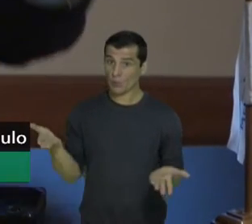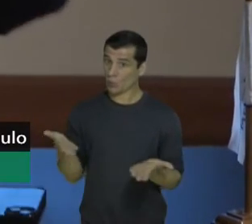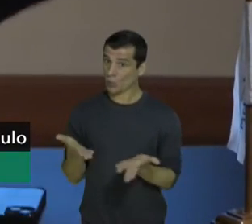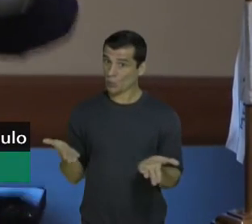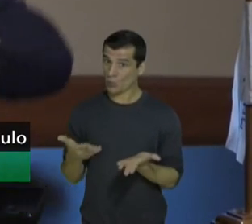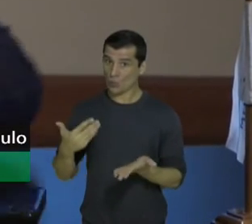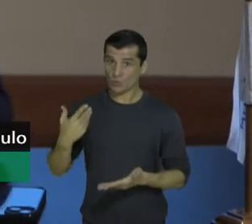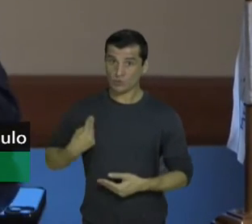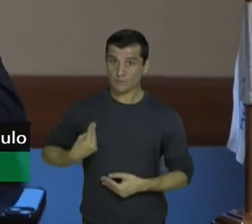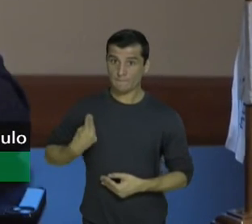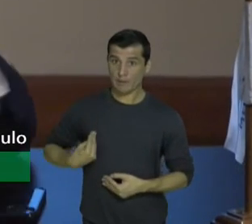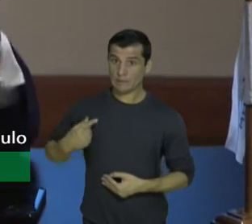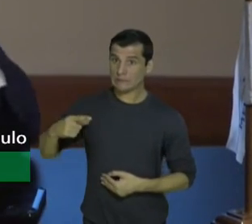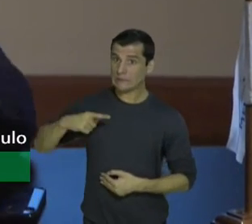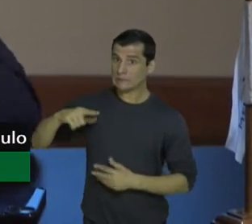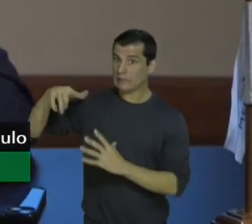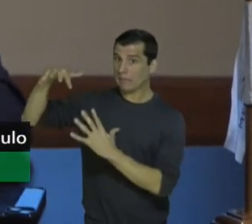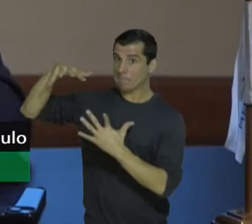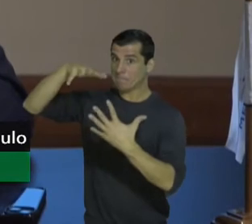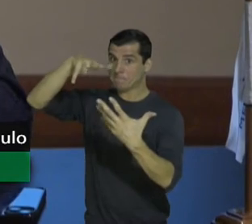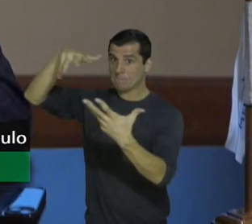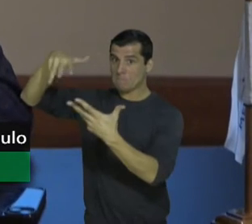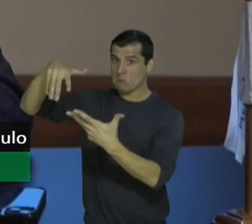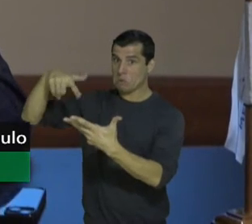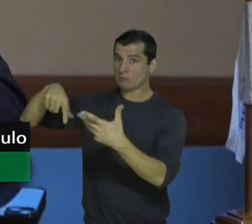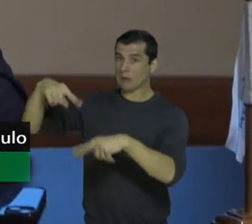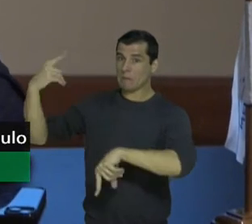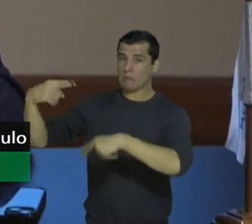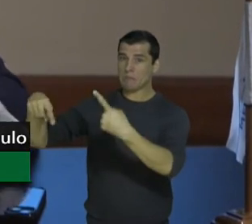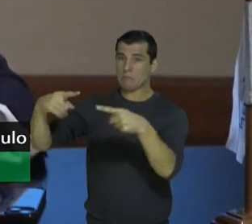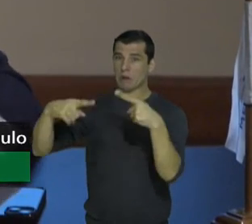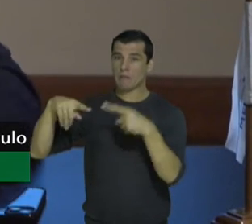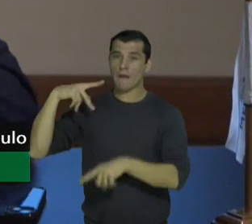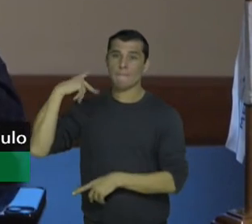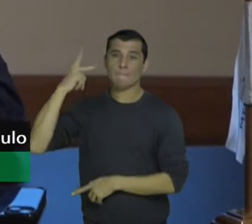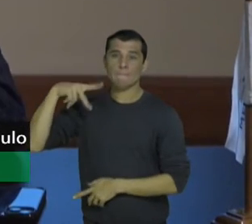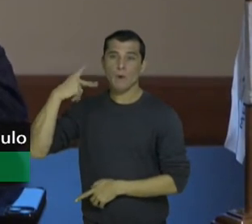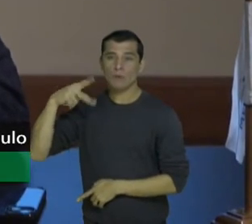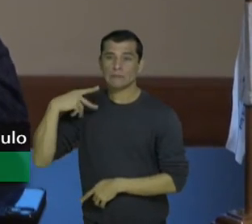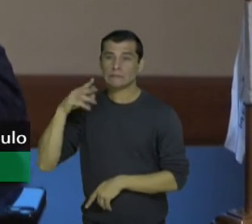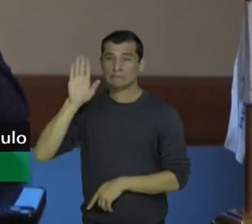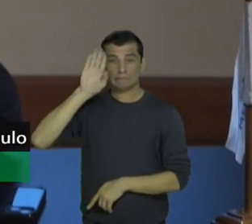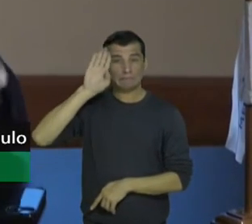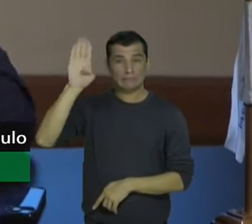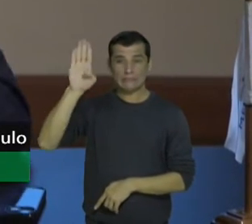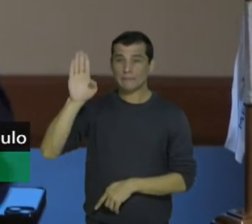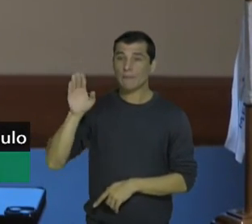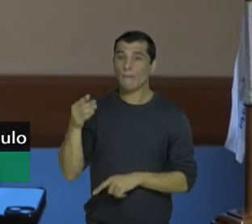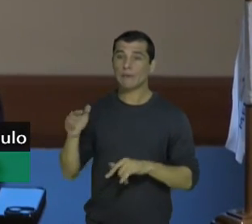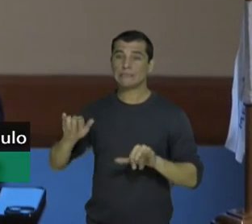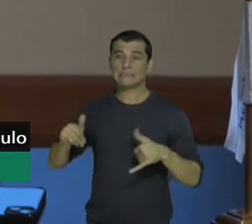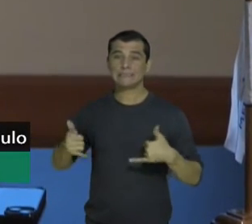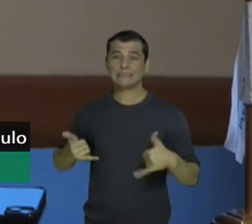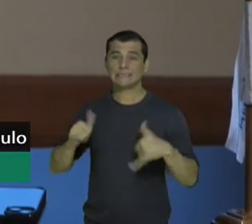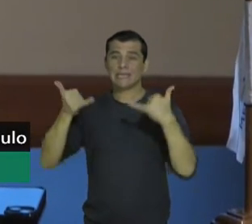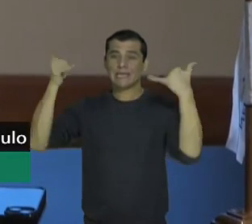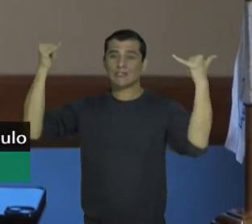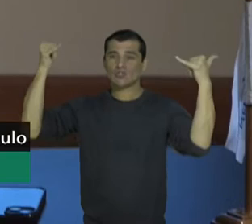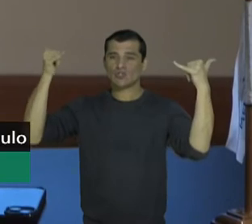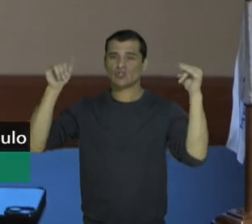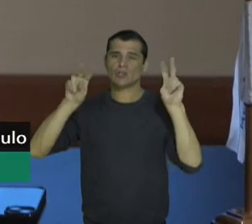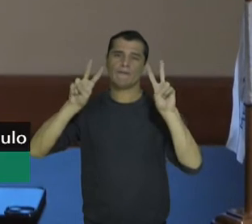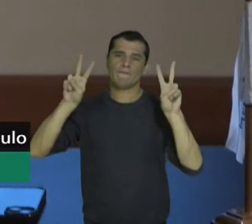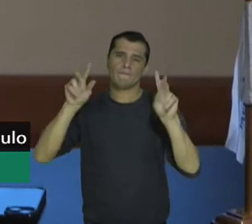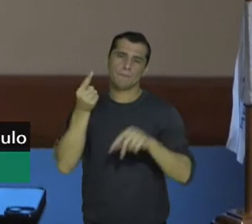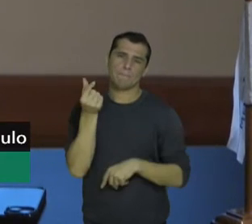acontecendo eh distante daqui mas que tem Impacto aqui sobretudo nos preços de energia então estar num continente